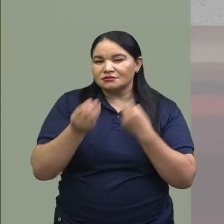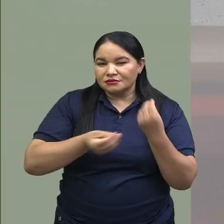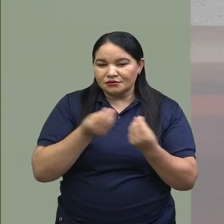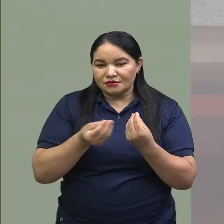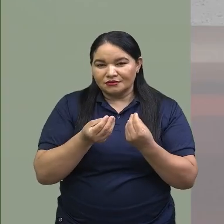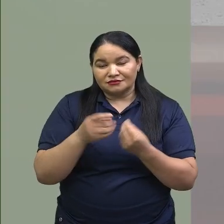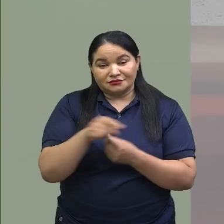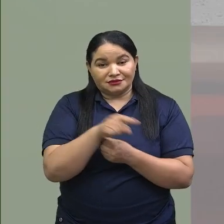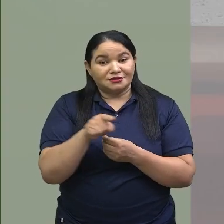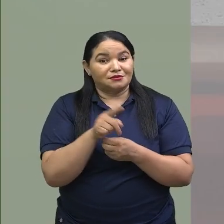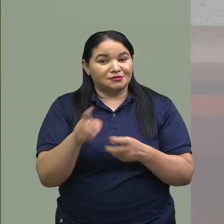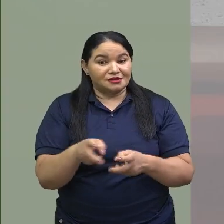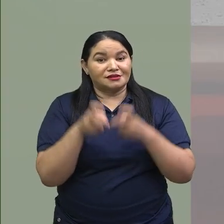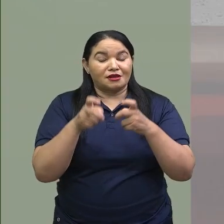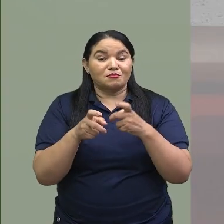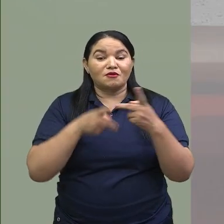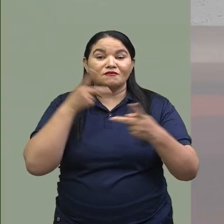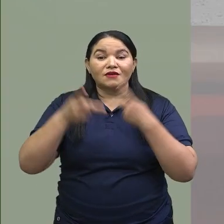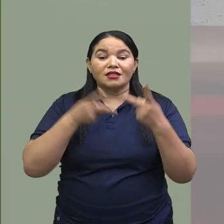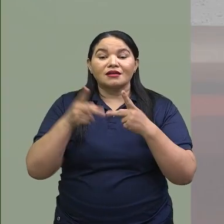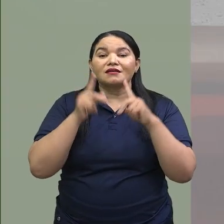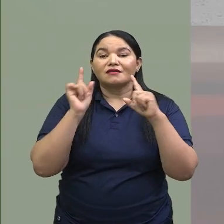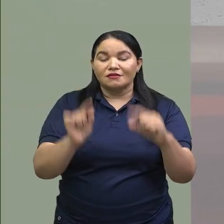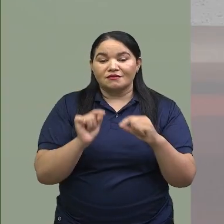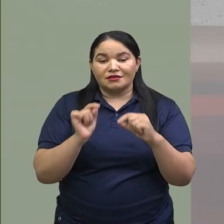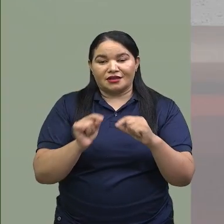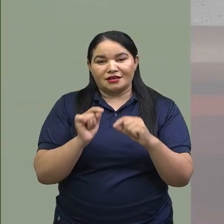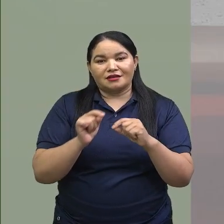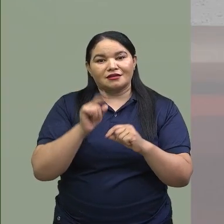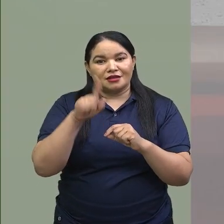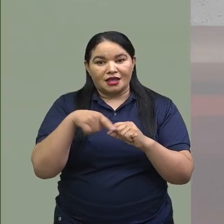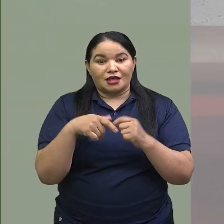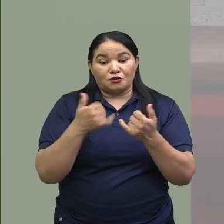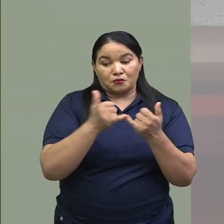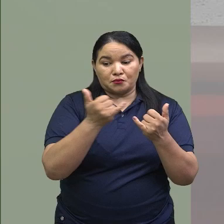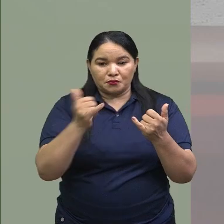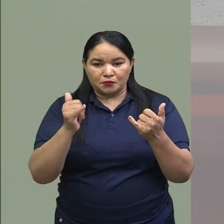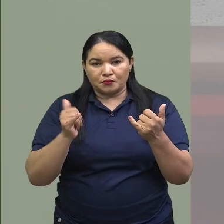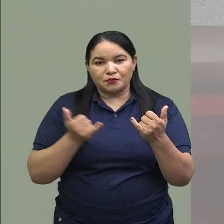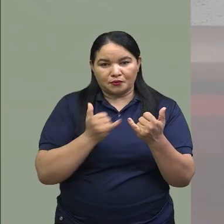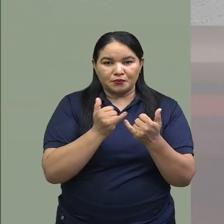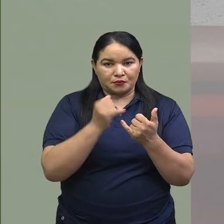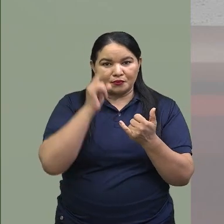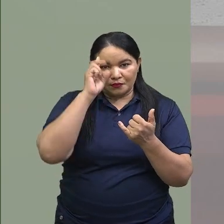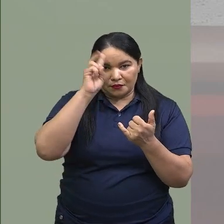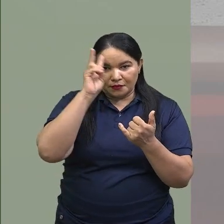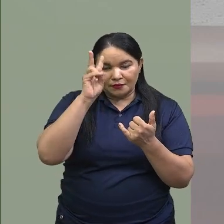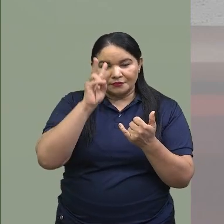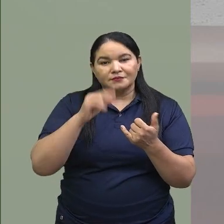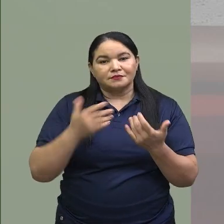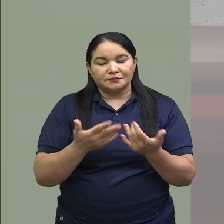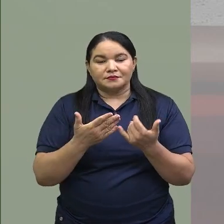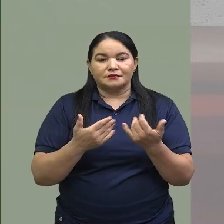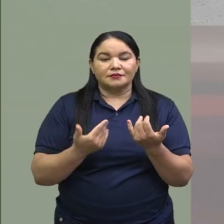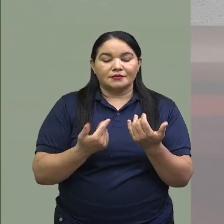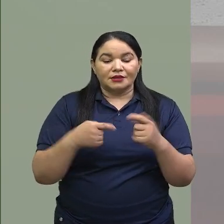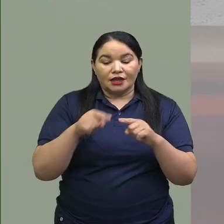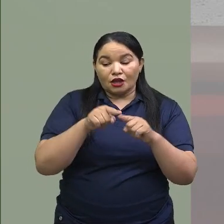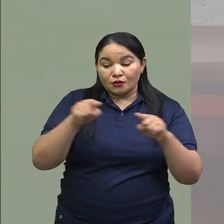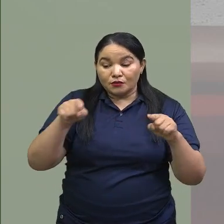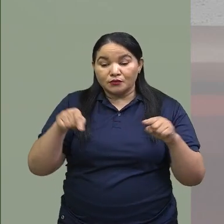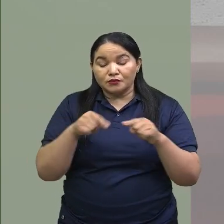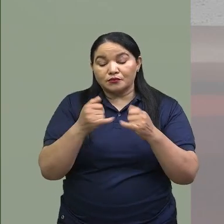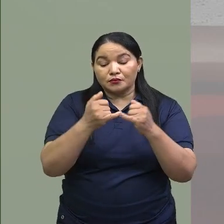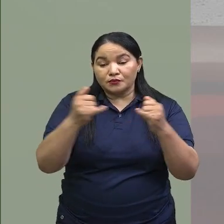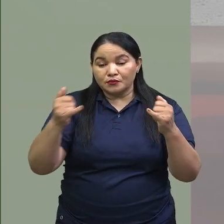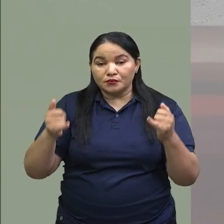que estamos falando nada mais do que um circuito elétrico. E o circuito elétrico, você sabe